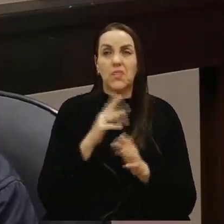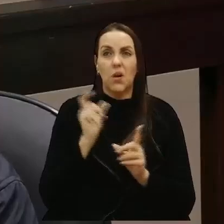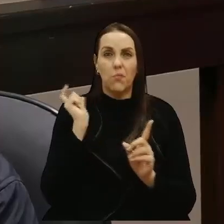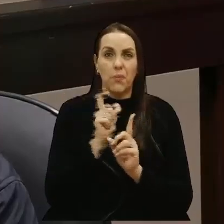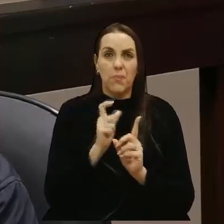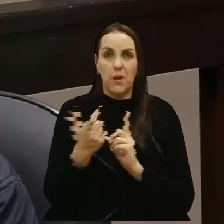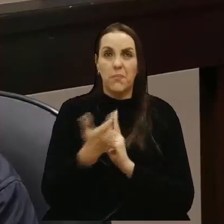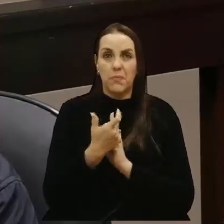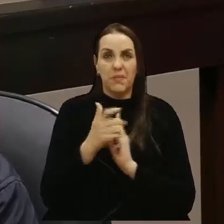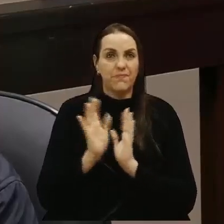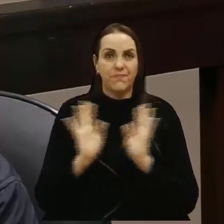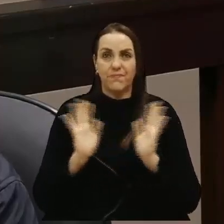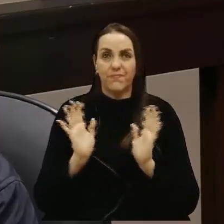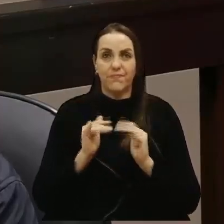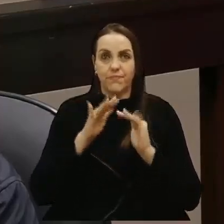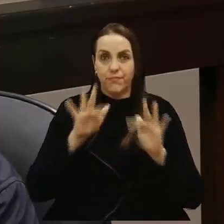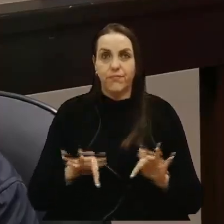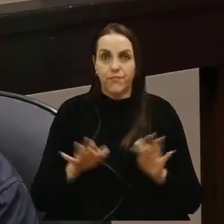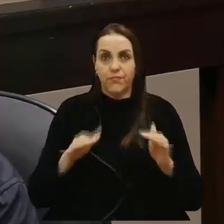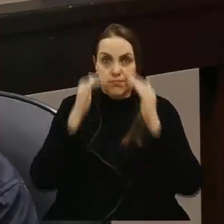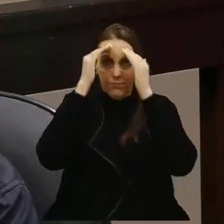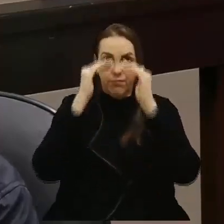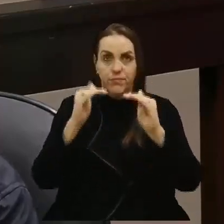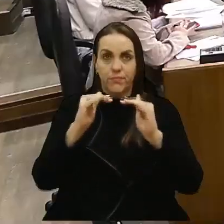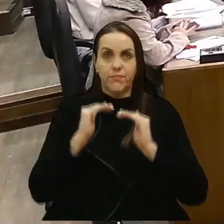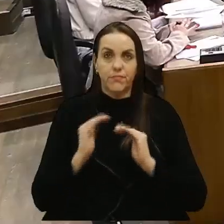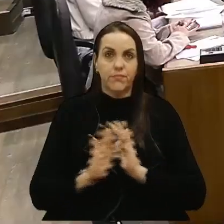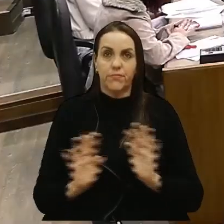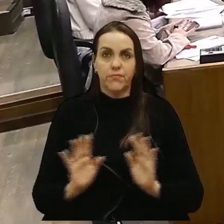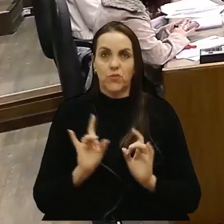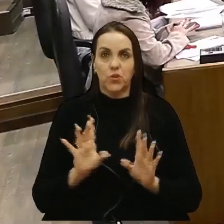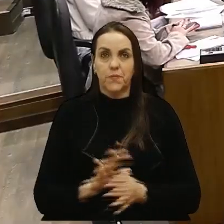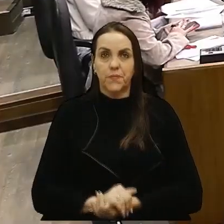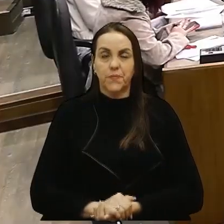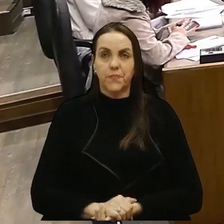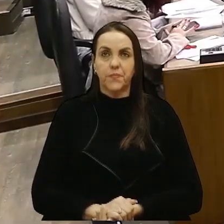pessoais de lado, né? Eu acho que um pouco mais de respeito, só isso. Obrigado, vereador Iago. Em declaração de voto,